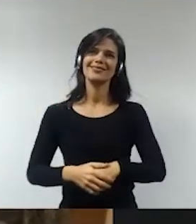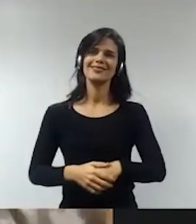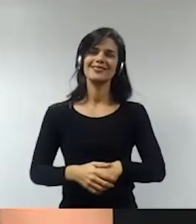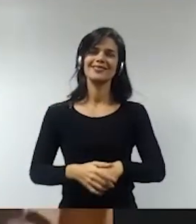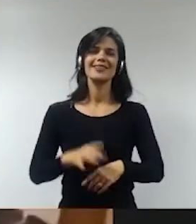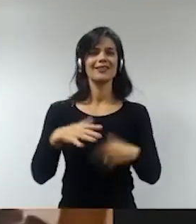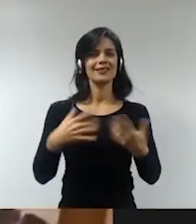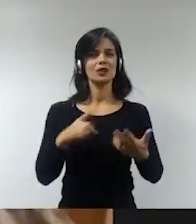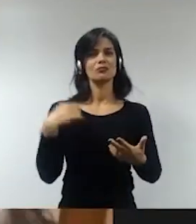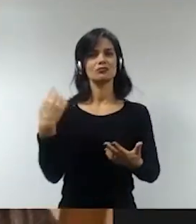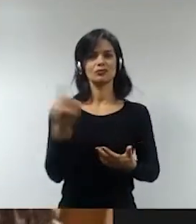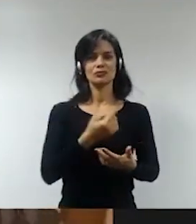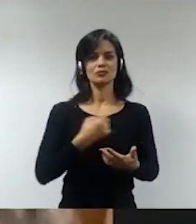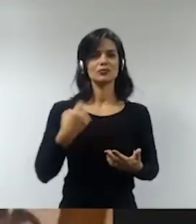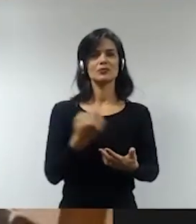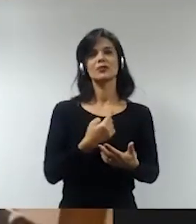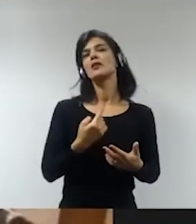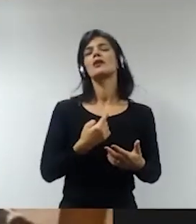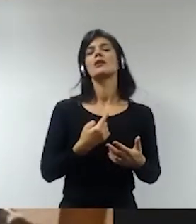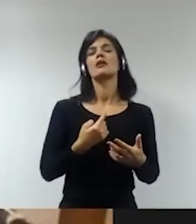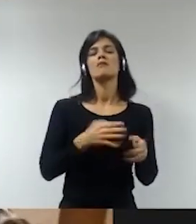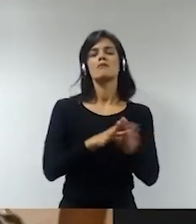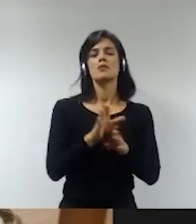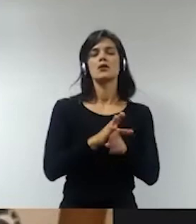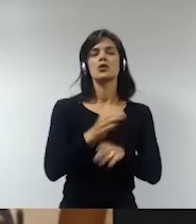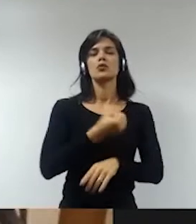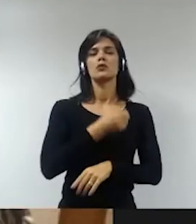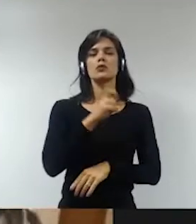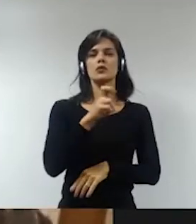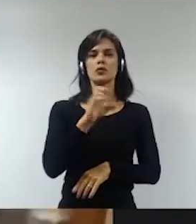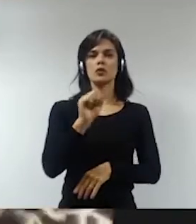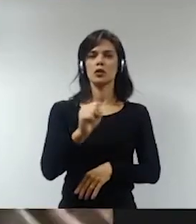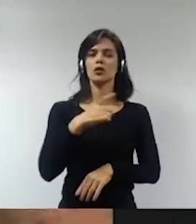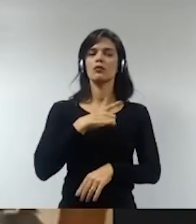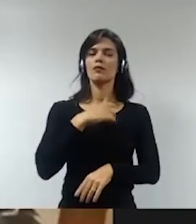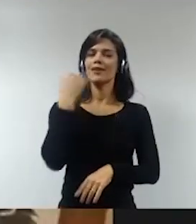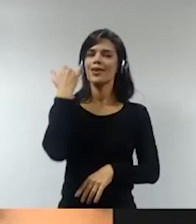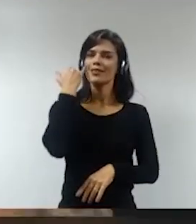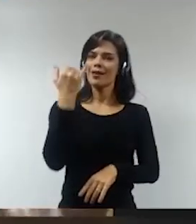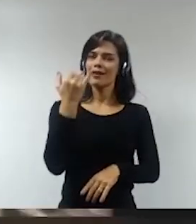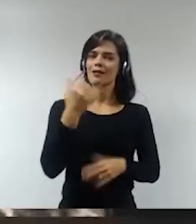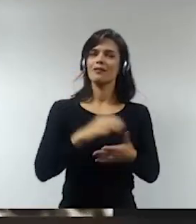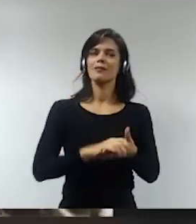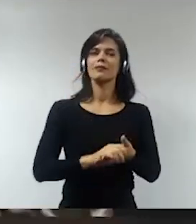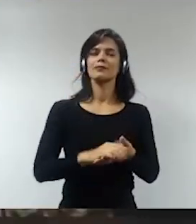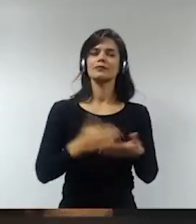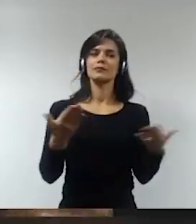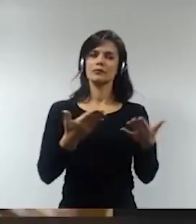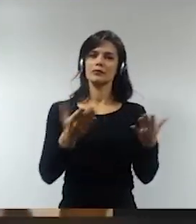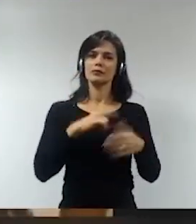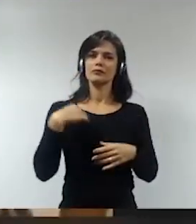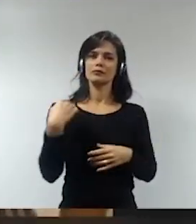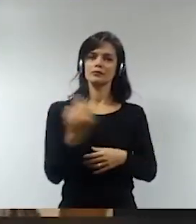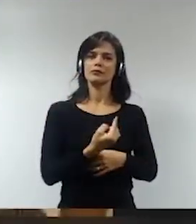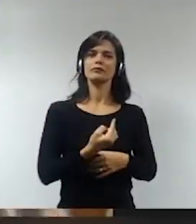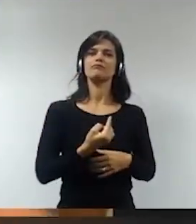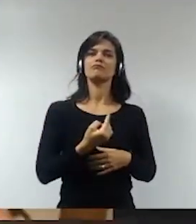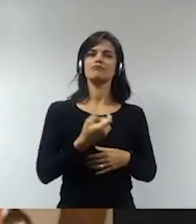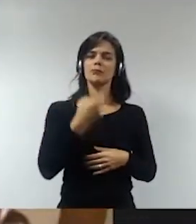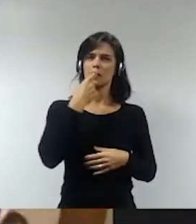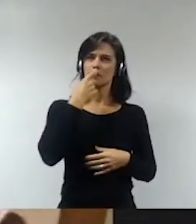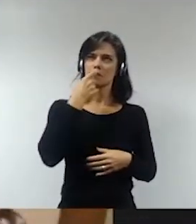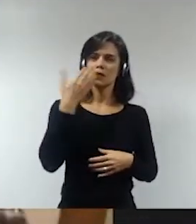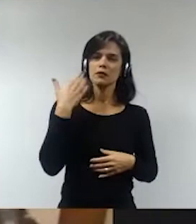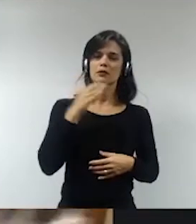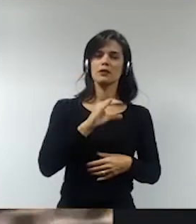a gente ali na recomendação 58 trouxe essa ideia, e depois disso, a gente agora, recentemente, lá